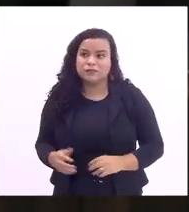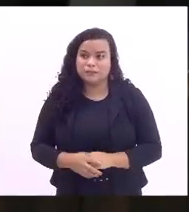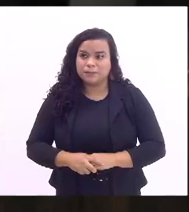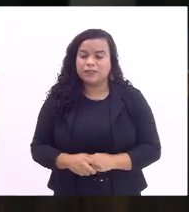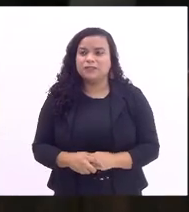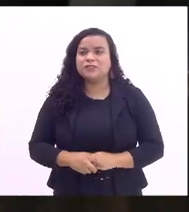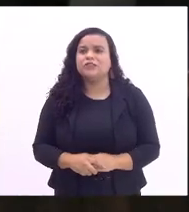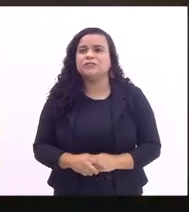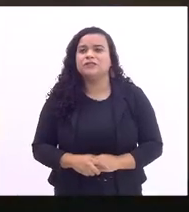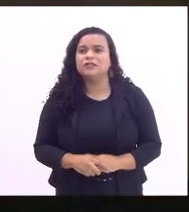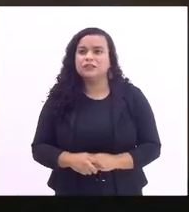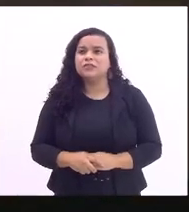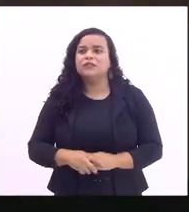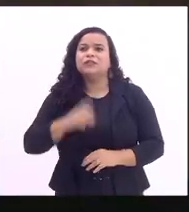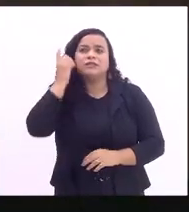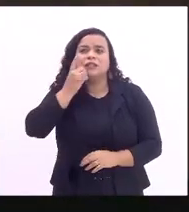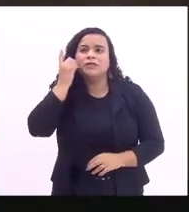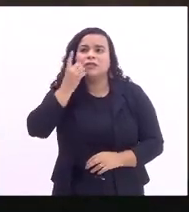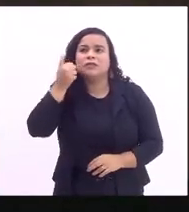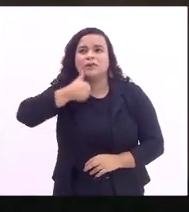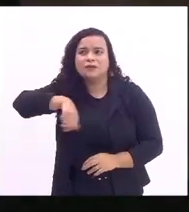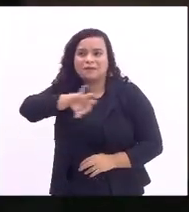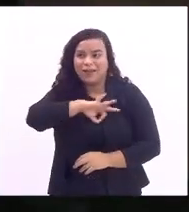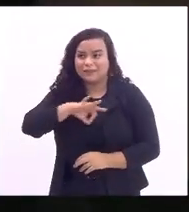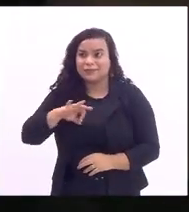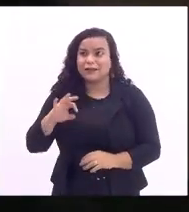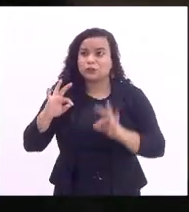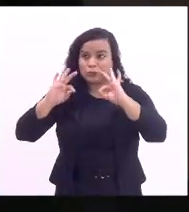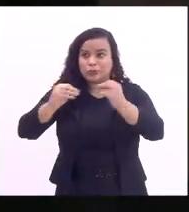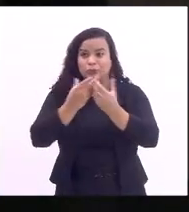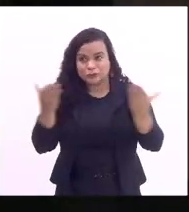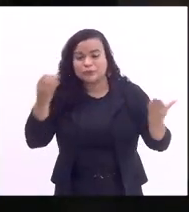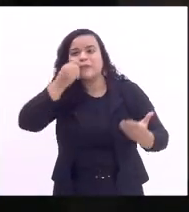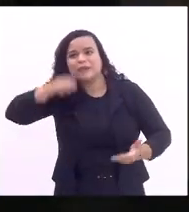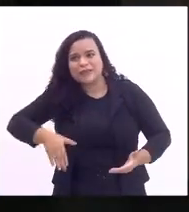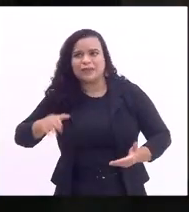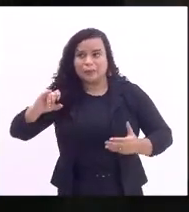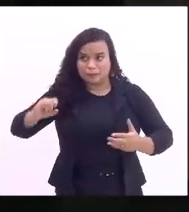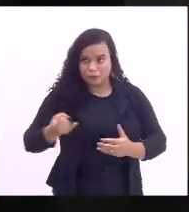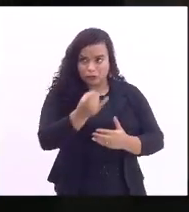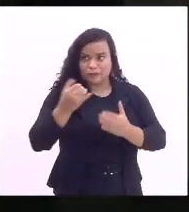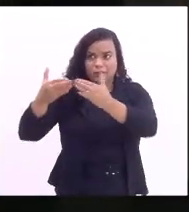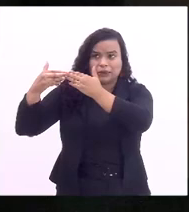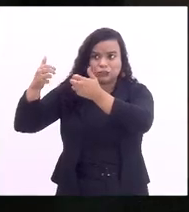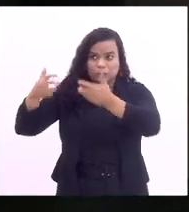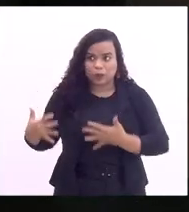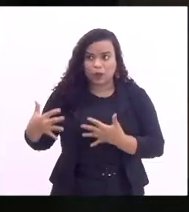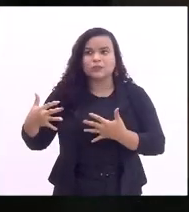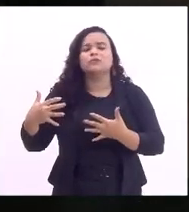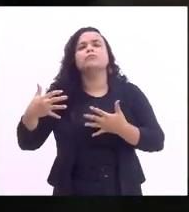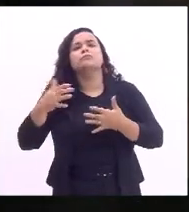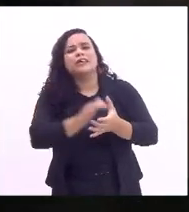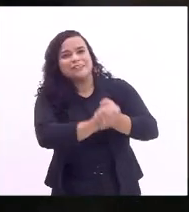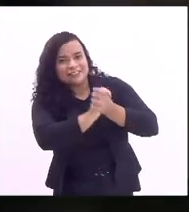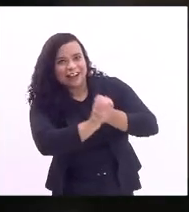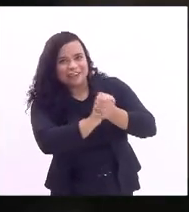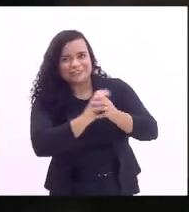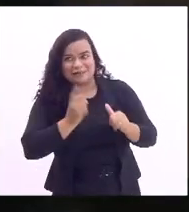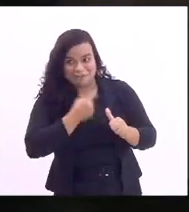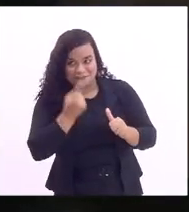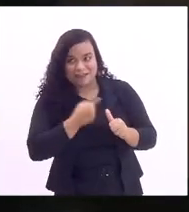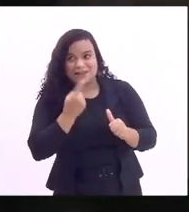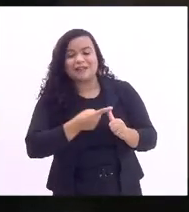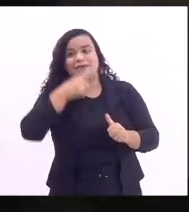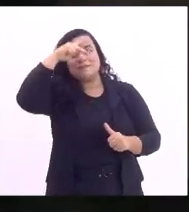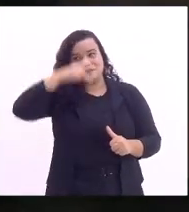Deputada Marta. Boa tarde a todas e todos. Eu queria aproveitar e fazer aqui uma questão de ordem e saudando inicialmente aqui